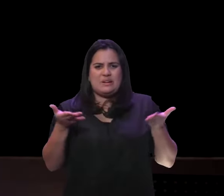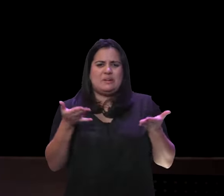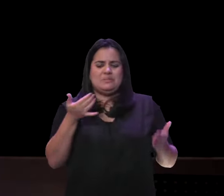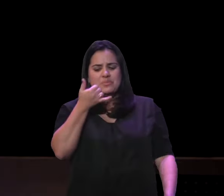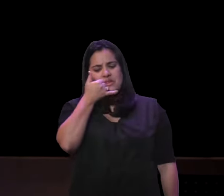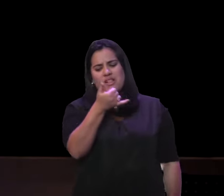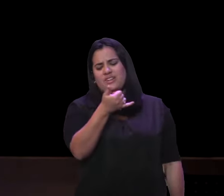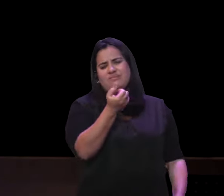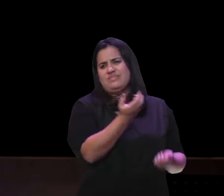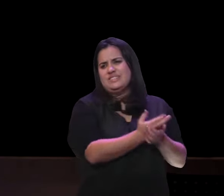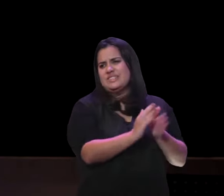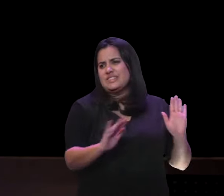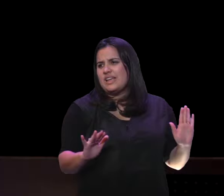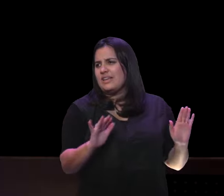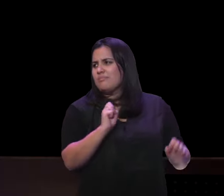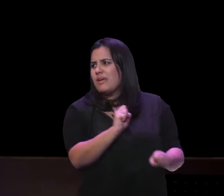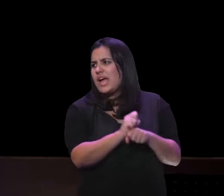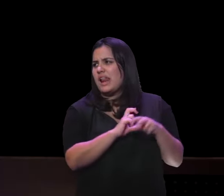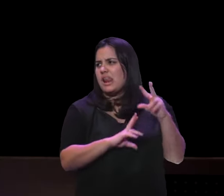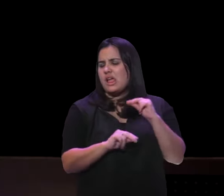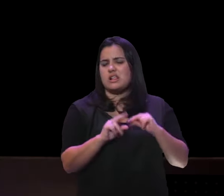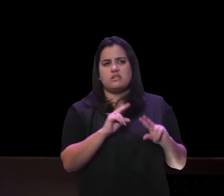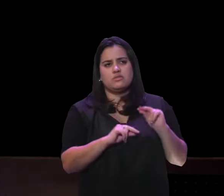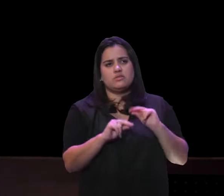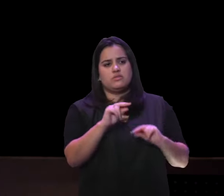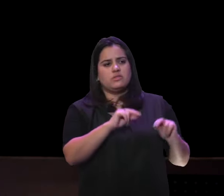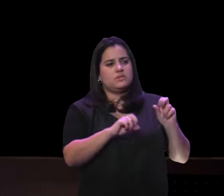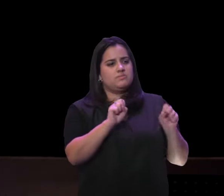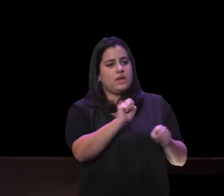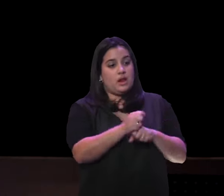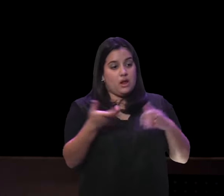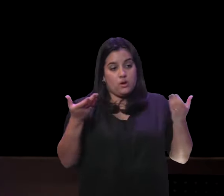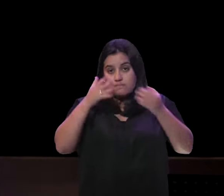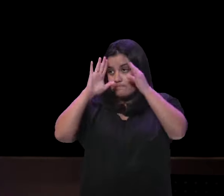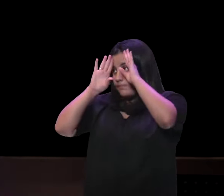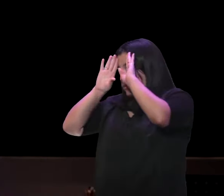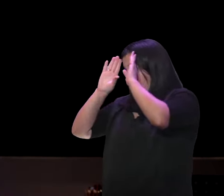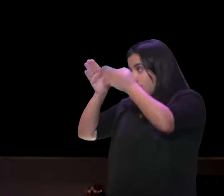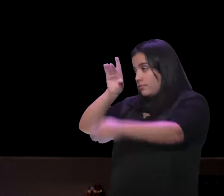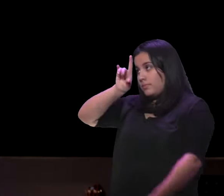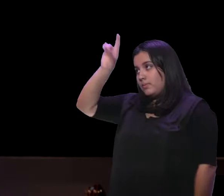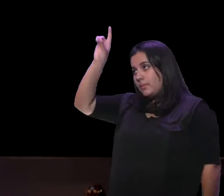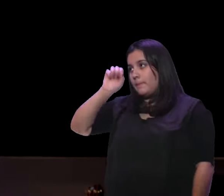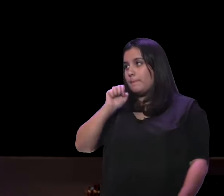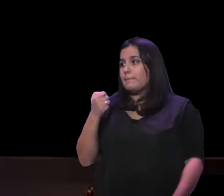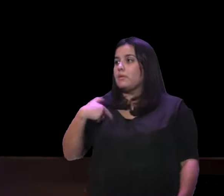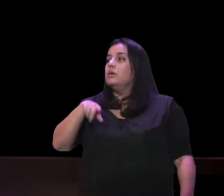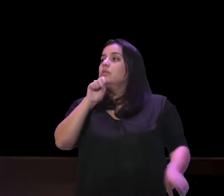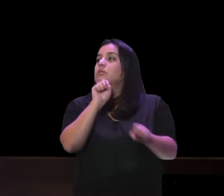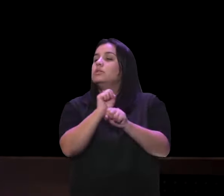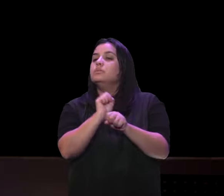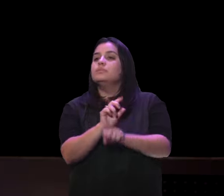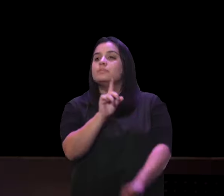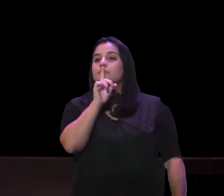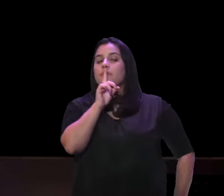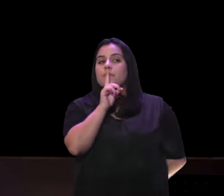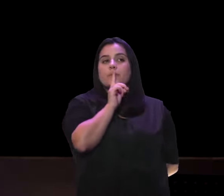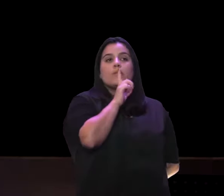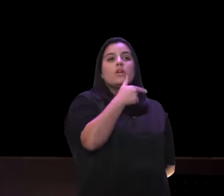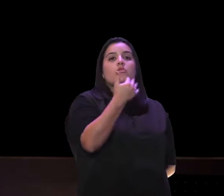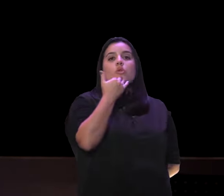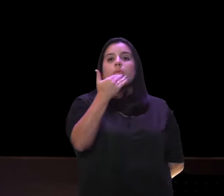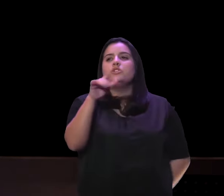celular, para de falar com o crush. Agora é hora de prestar atenção em Deus. Isso, eu vou esperar o silêncio. Pedir para o